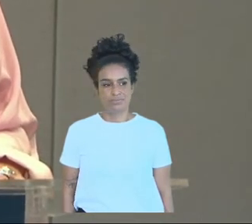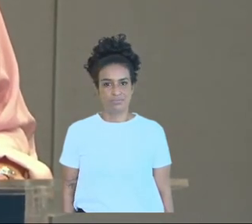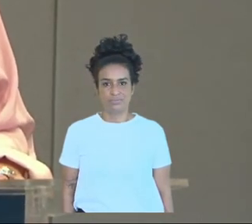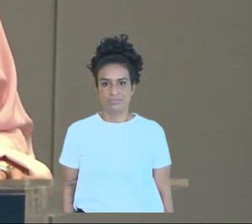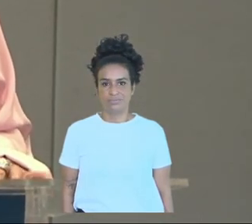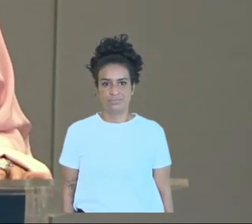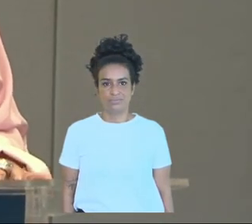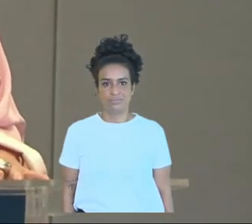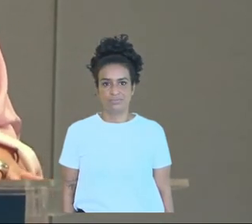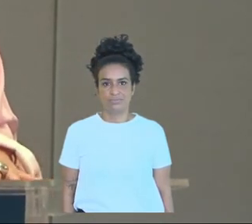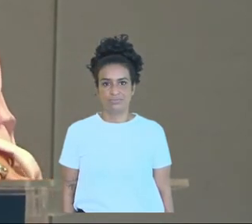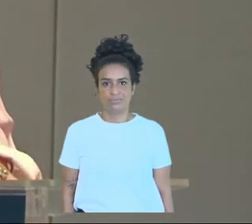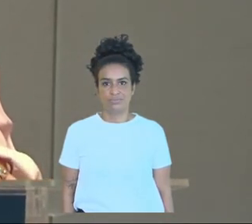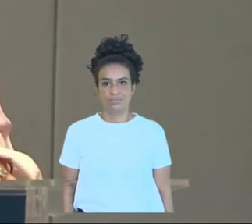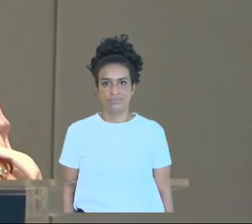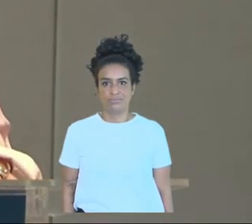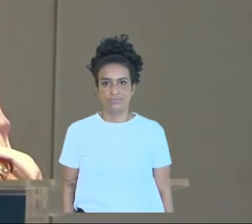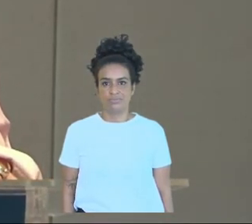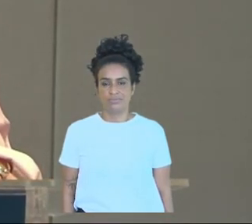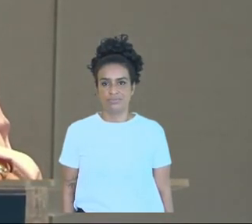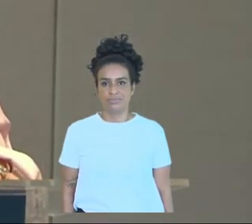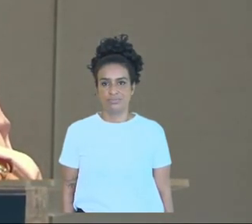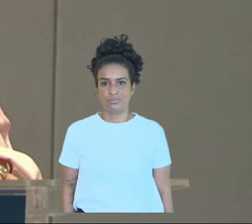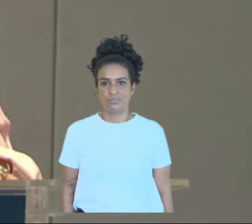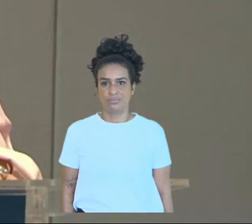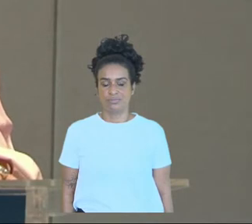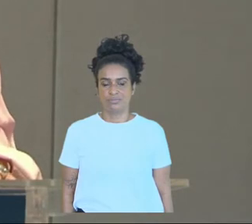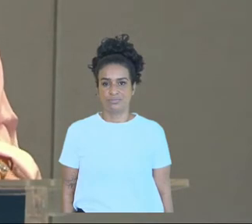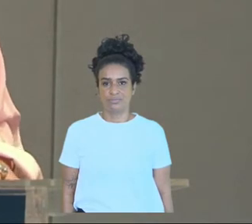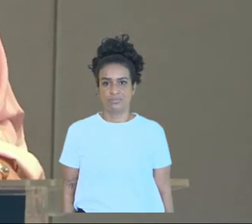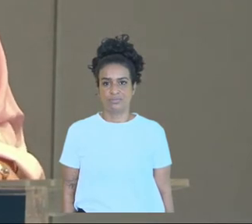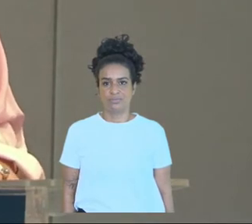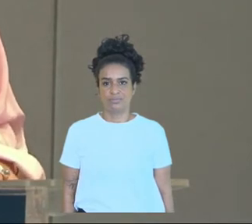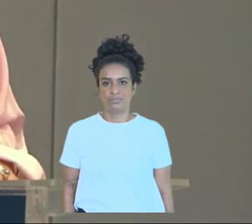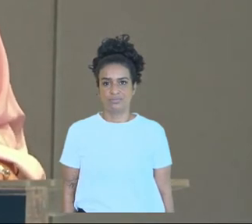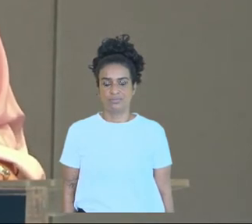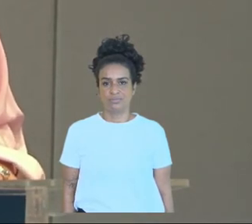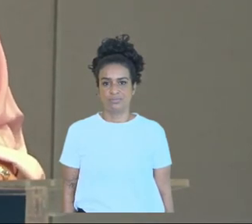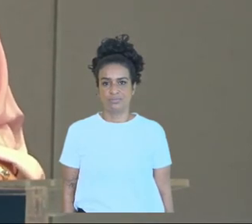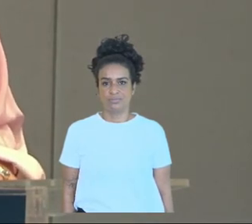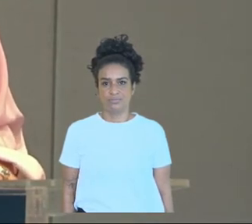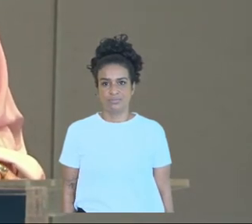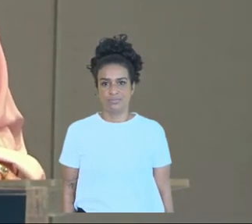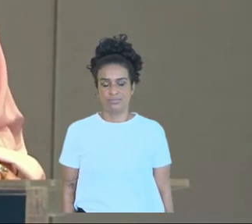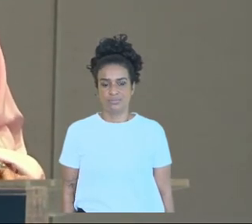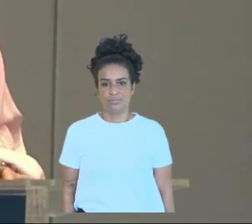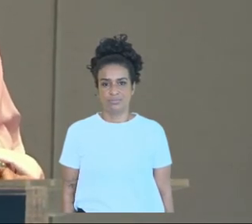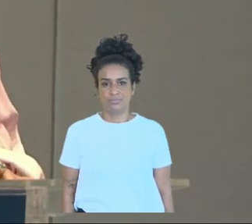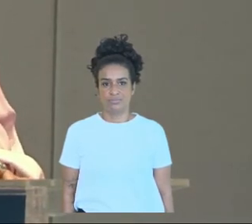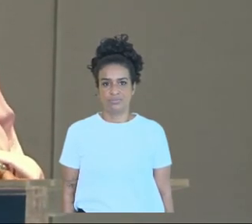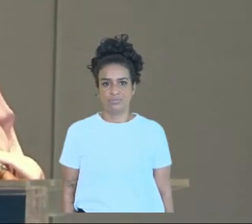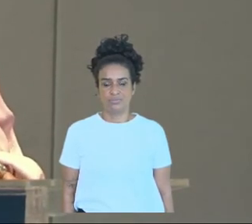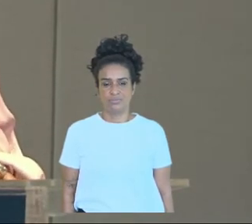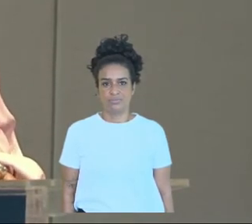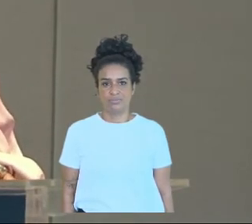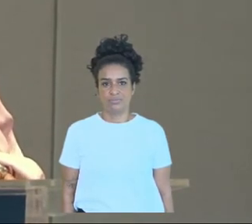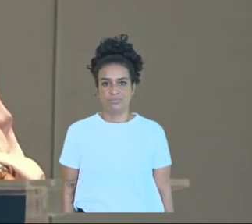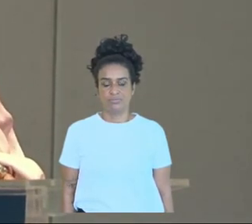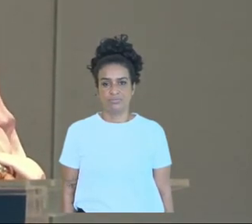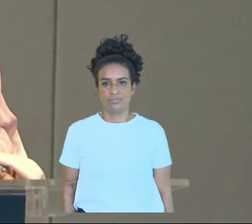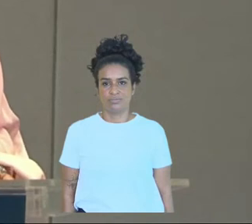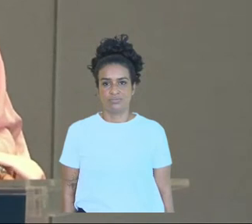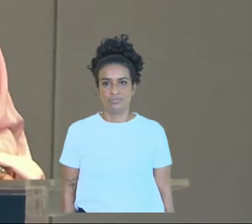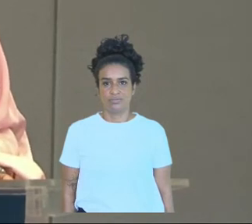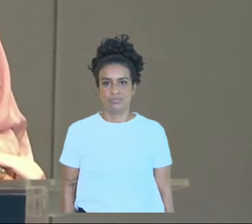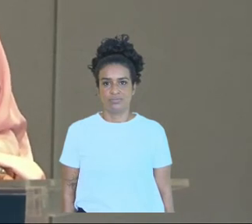da Silva surgiu como o vencedor do segundo turno na votação mais apertada na história do país.